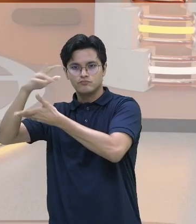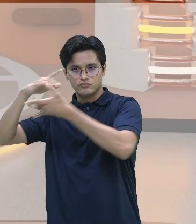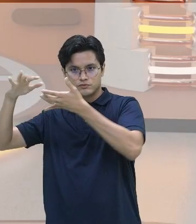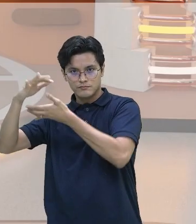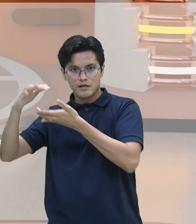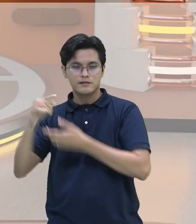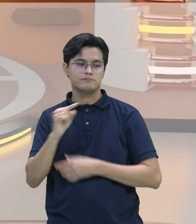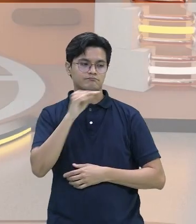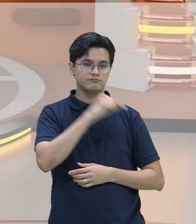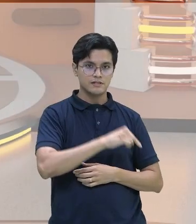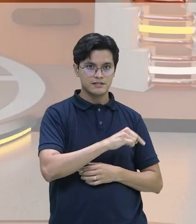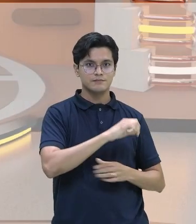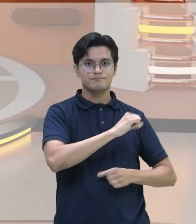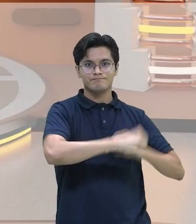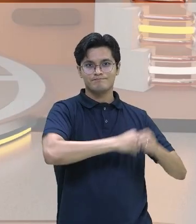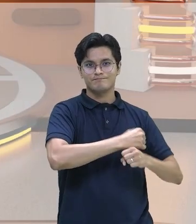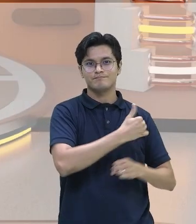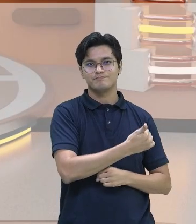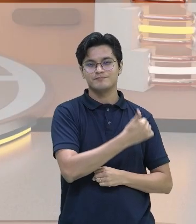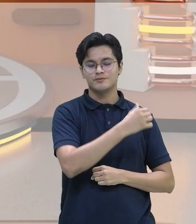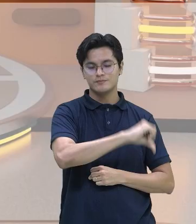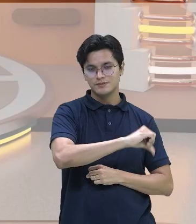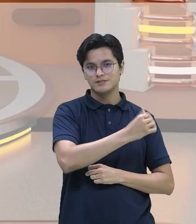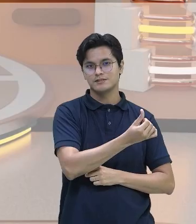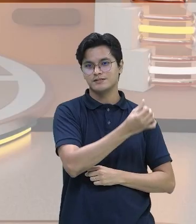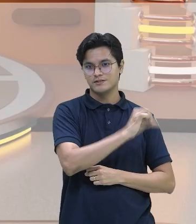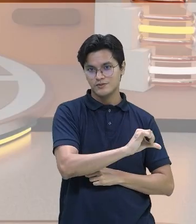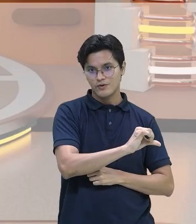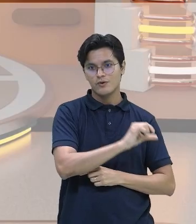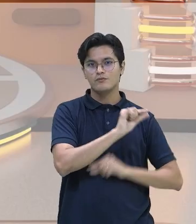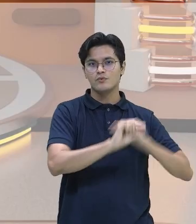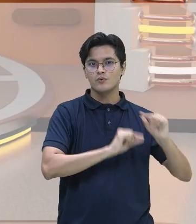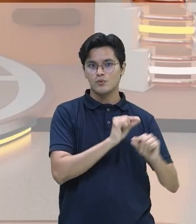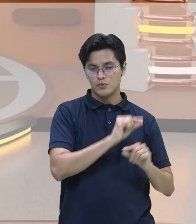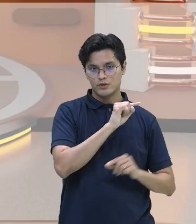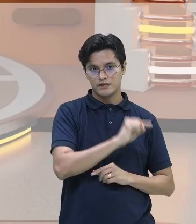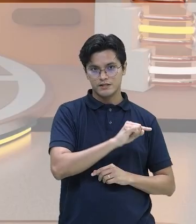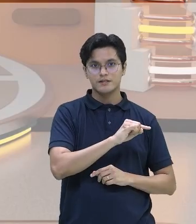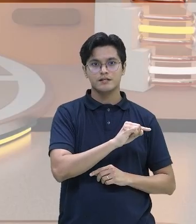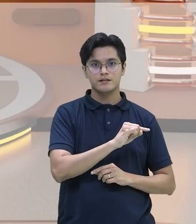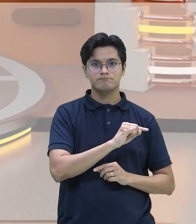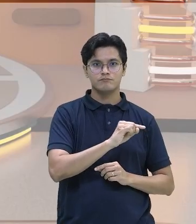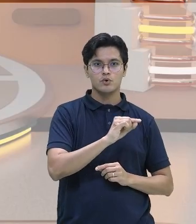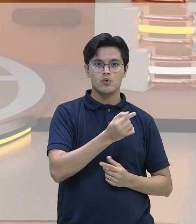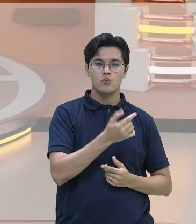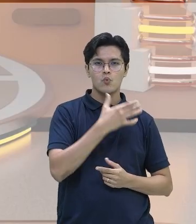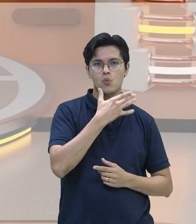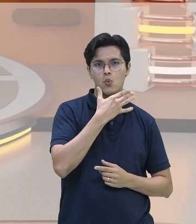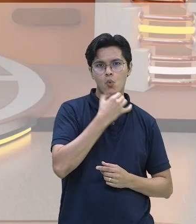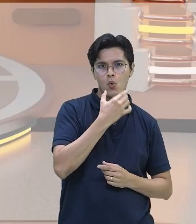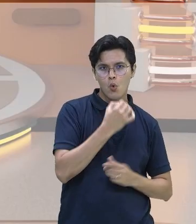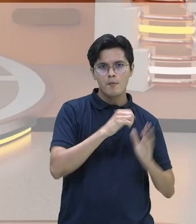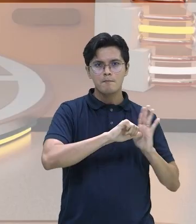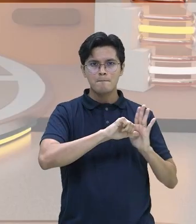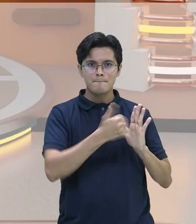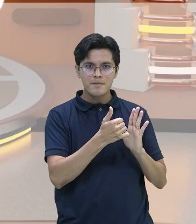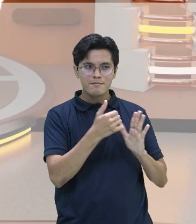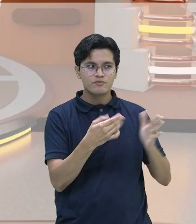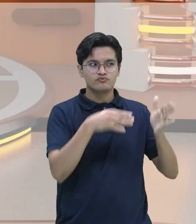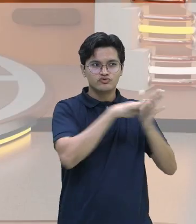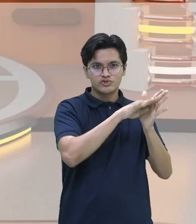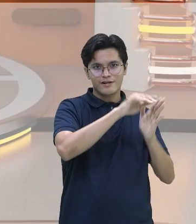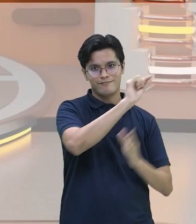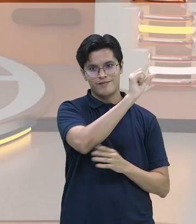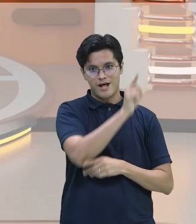e Aldrin pisam ali a Lua durante a missão da Apollo 11. E aí a gente continua essa disputa. Em 65, a